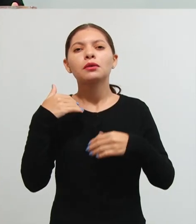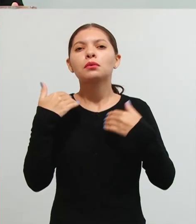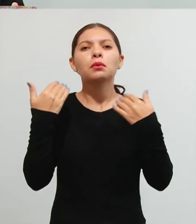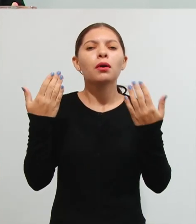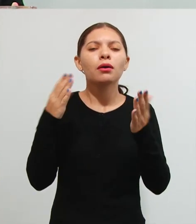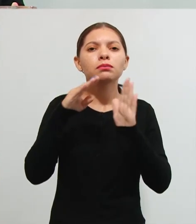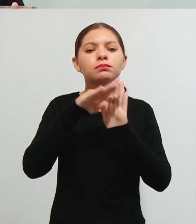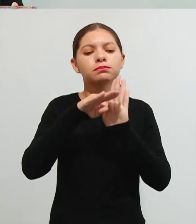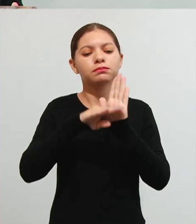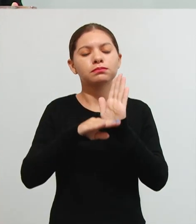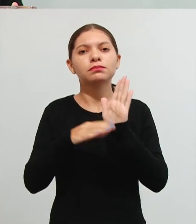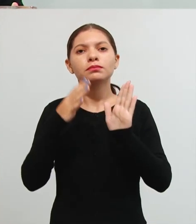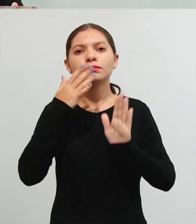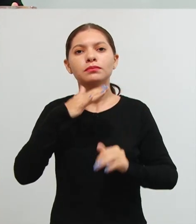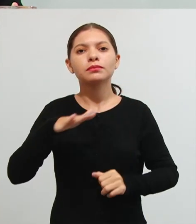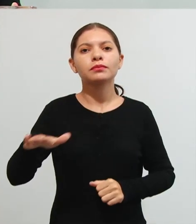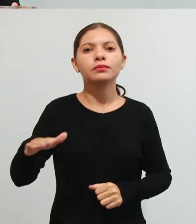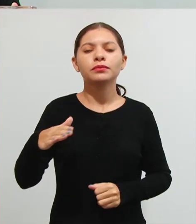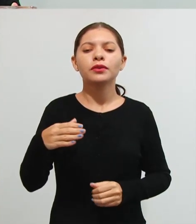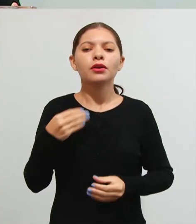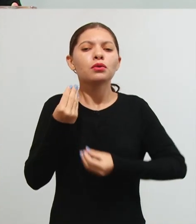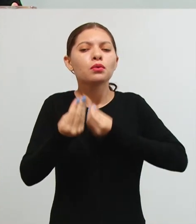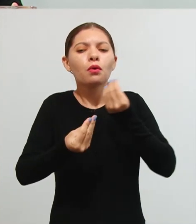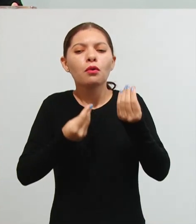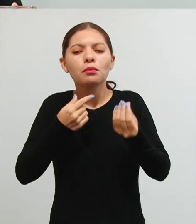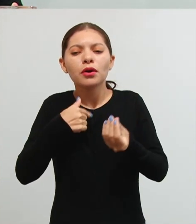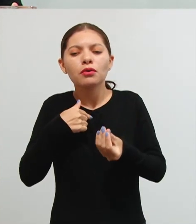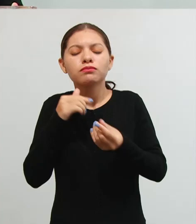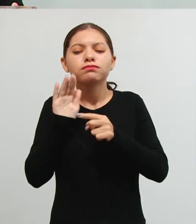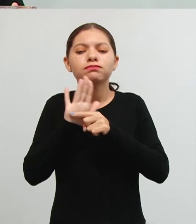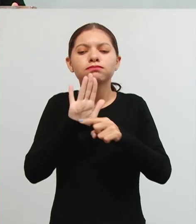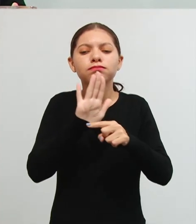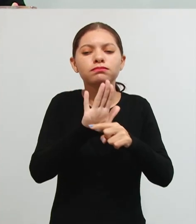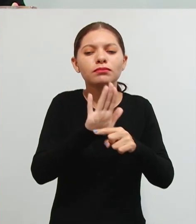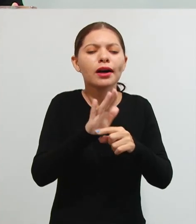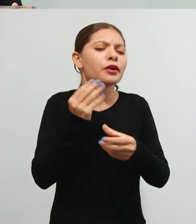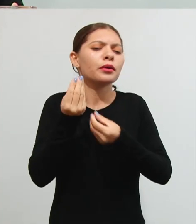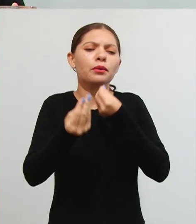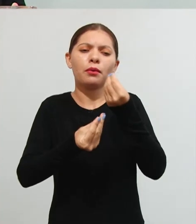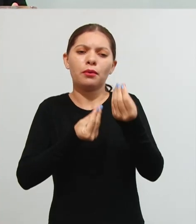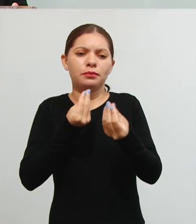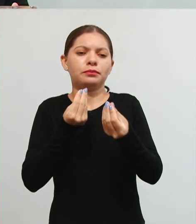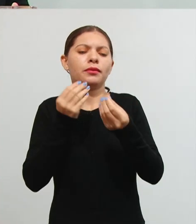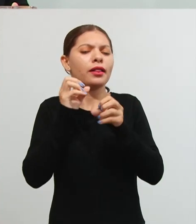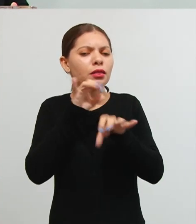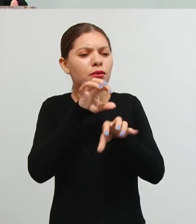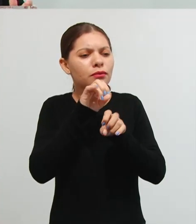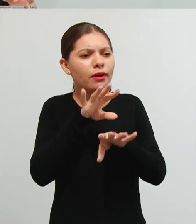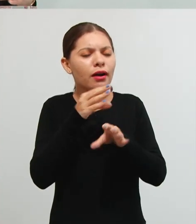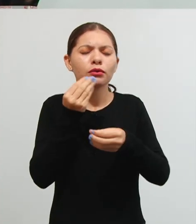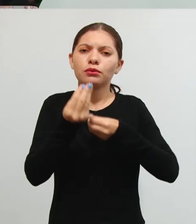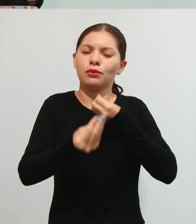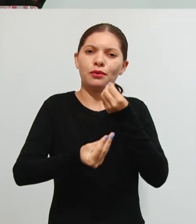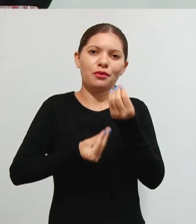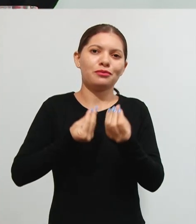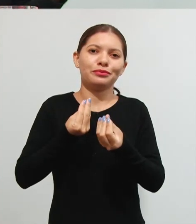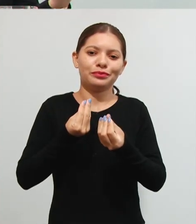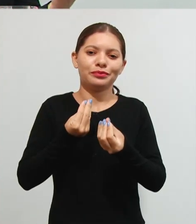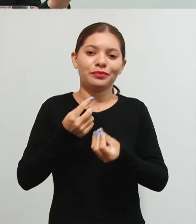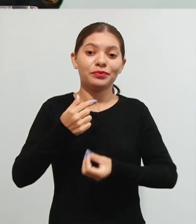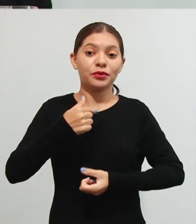possa saber como que nós iremos intervir, como que nós iremos ajudá-la, como nós iremos educar, né, fazer o nosso papel